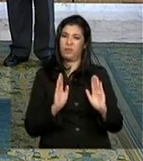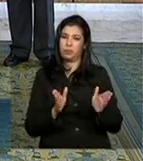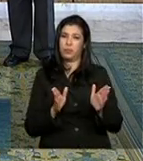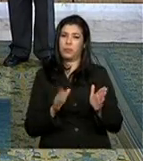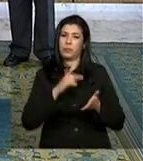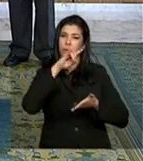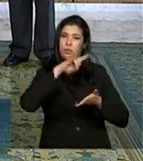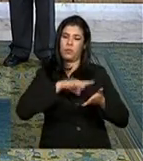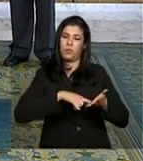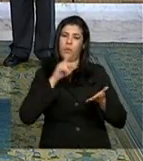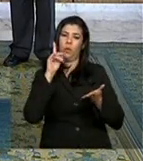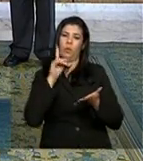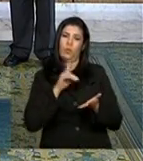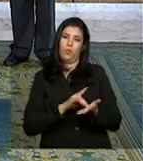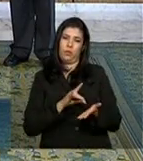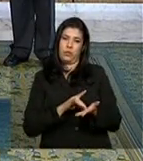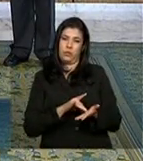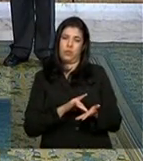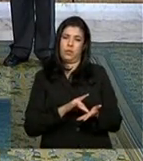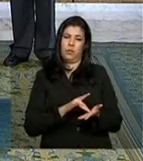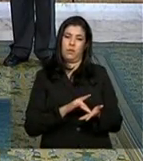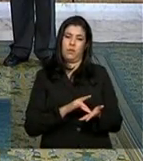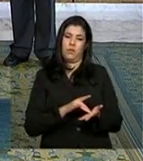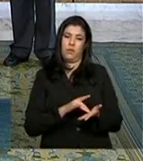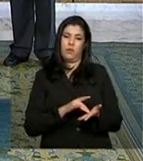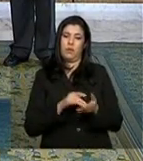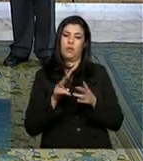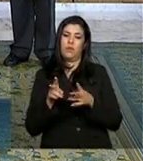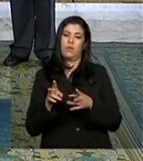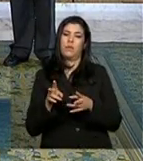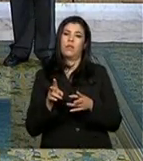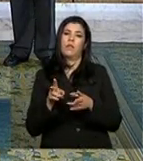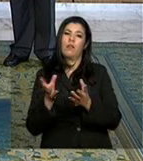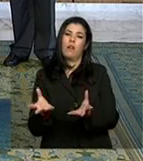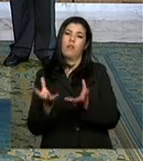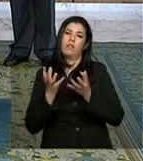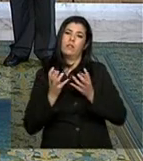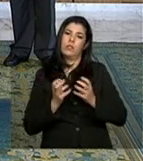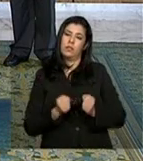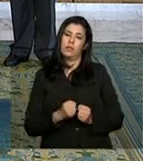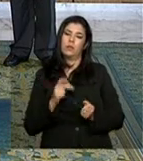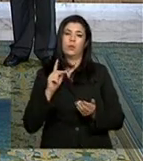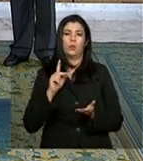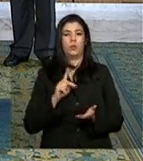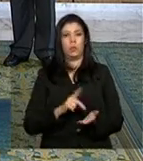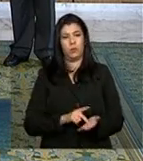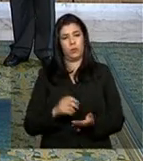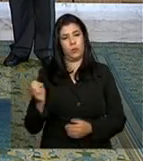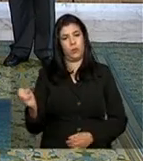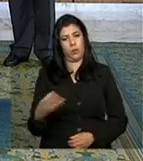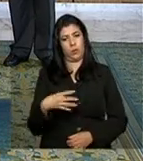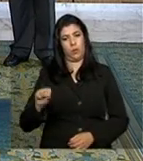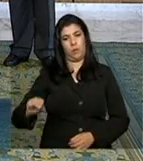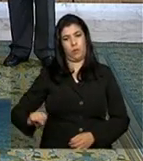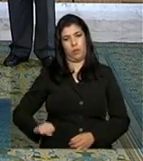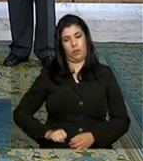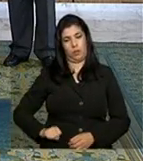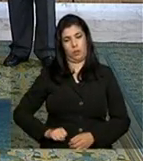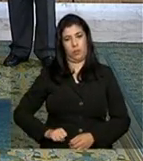nessa cerimônia, então, que reconhece oficialmente esses novos